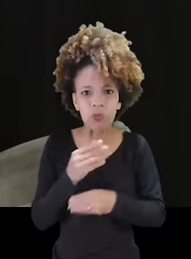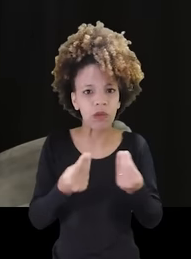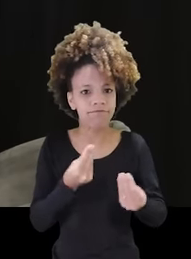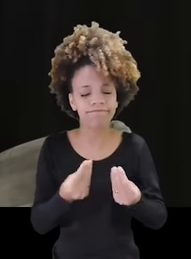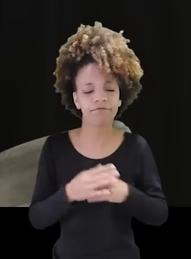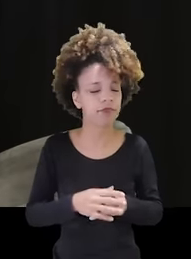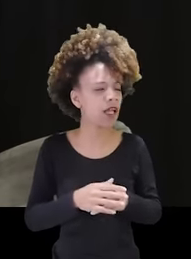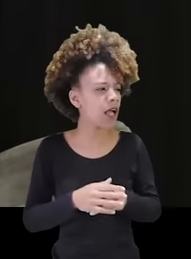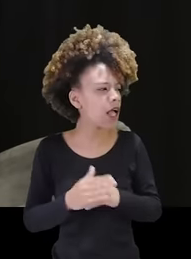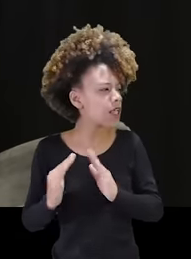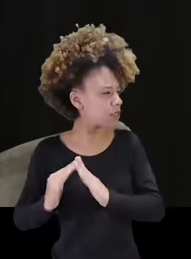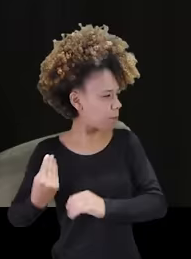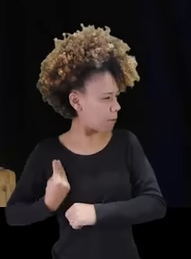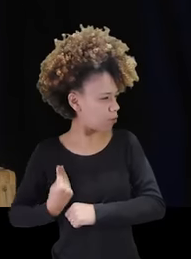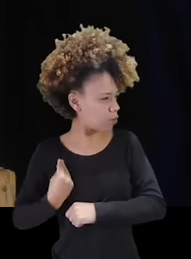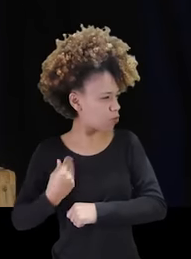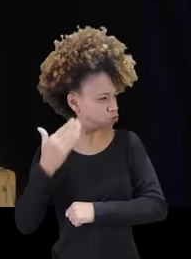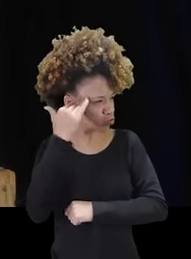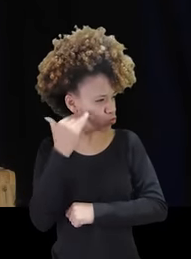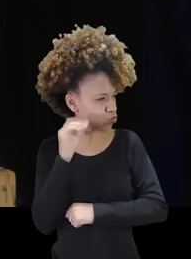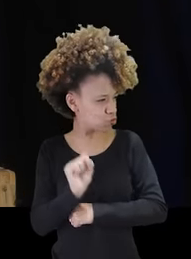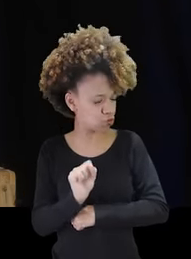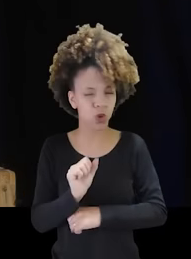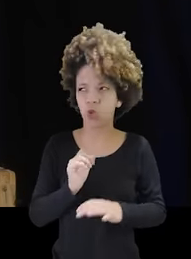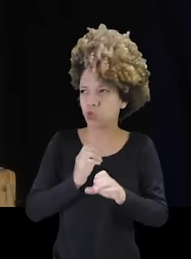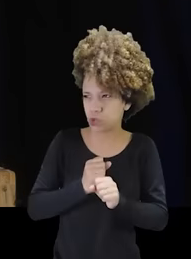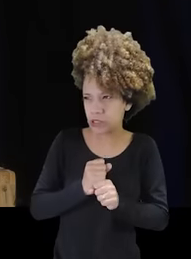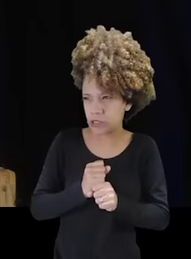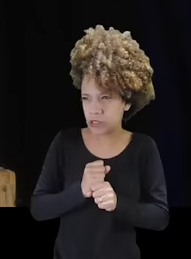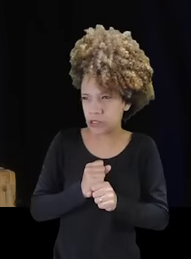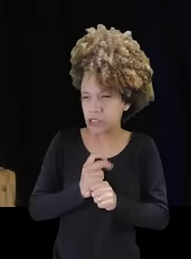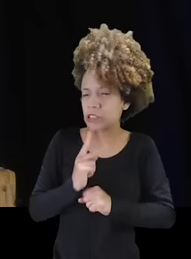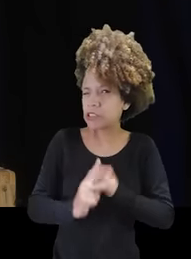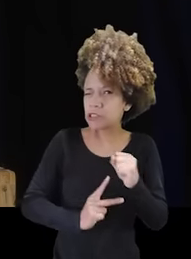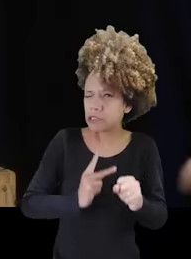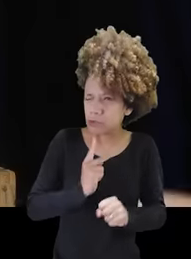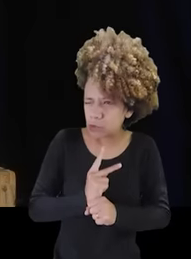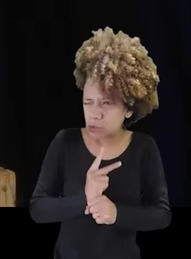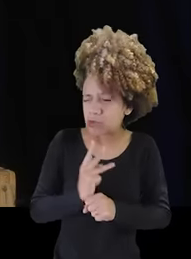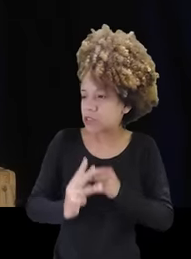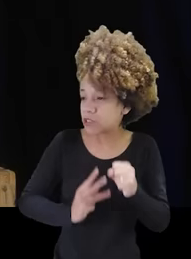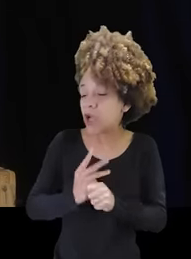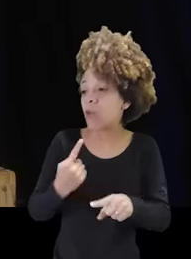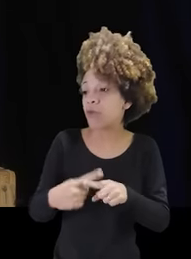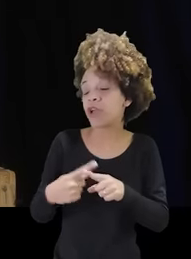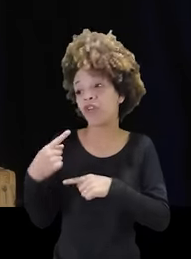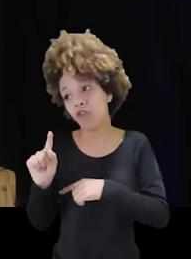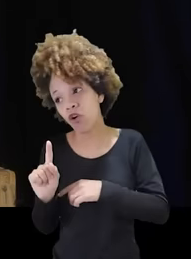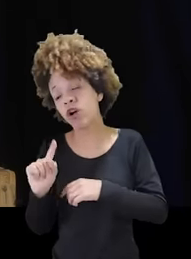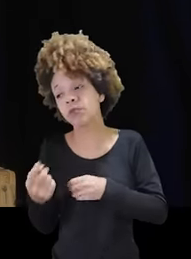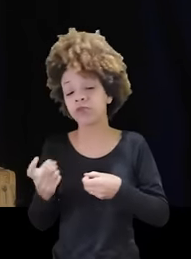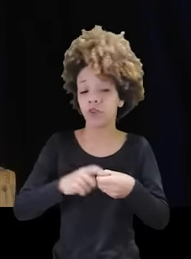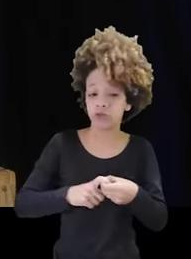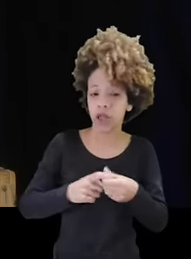Você morou quanto tempo na Coreia do Sul no total foram dois três anos porque eu vou e volto a primeira vez que